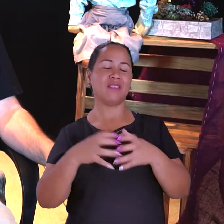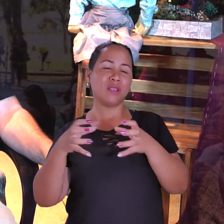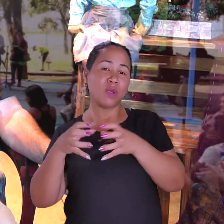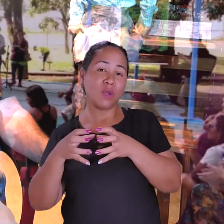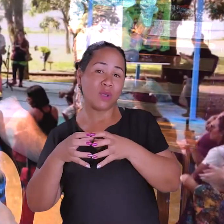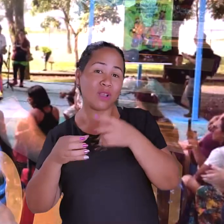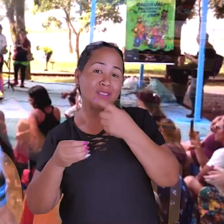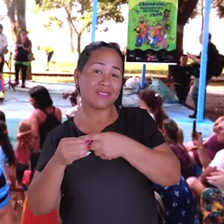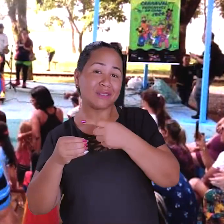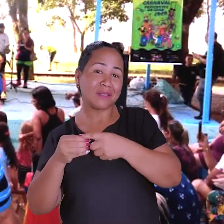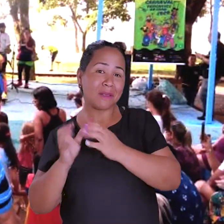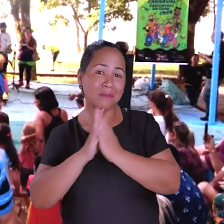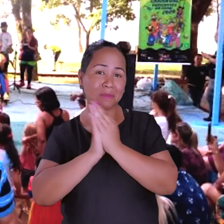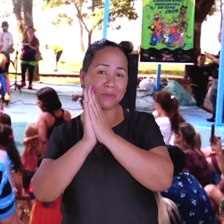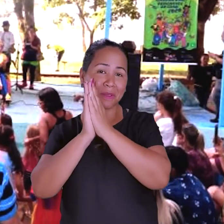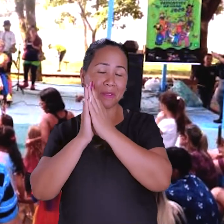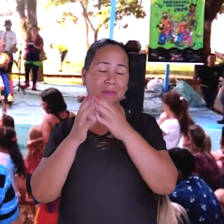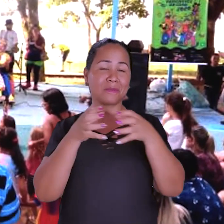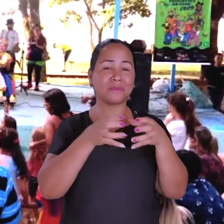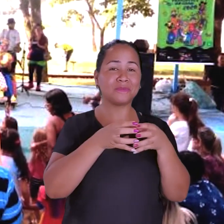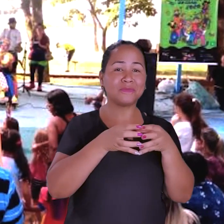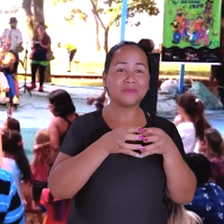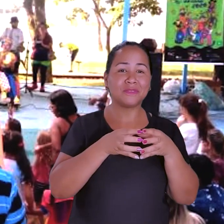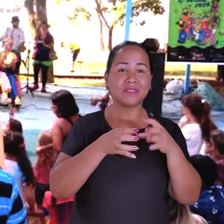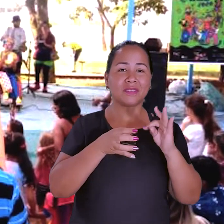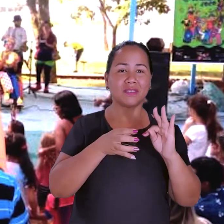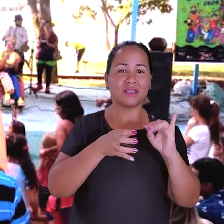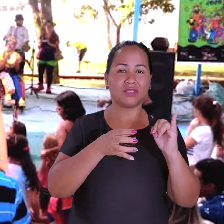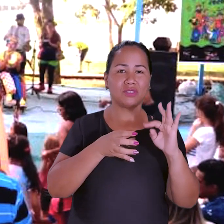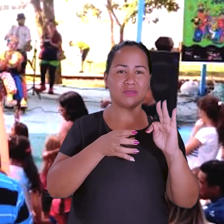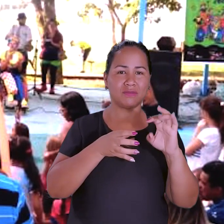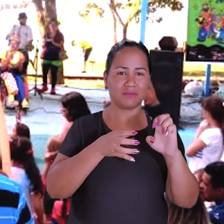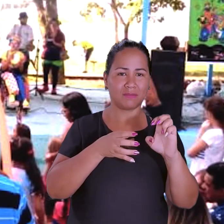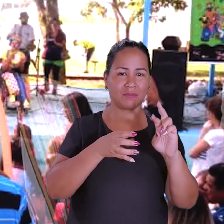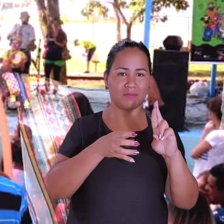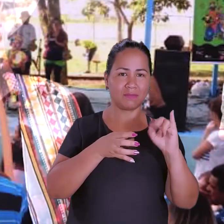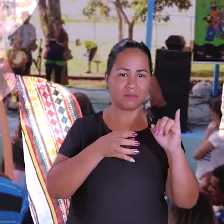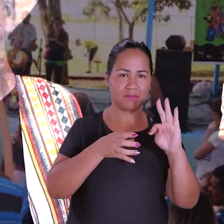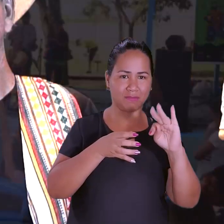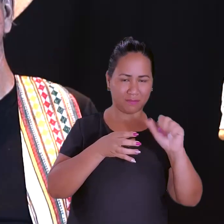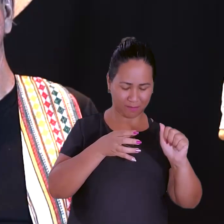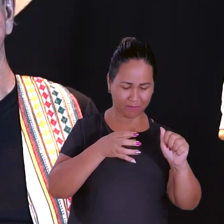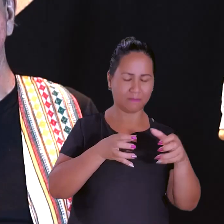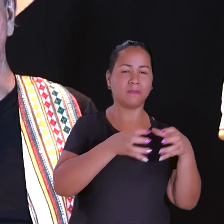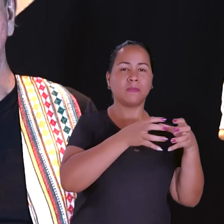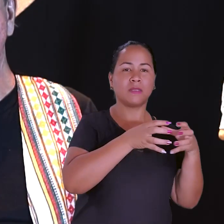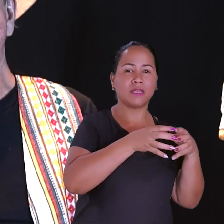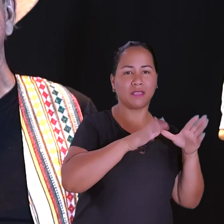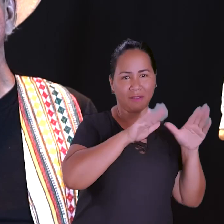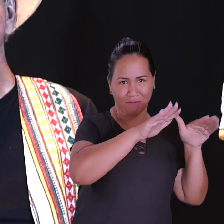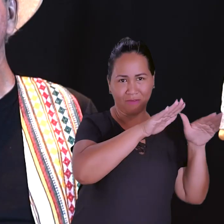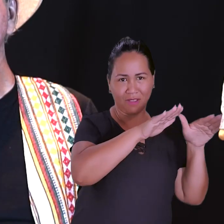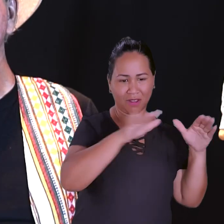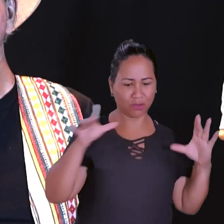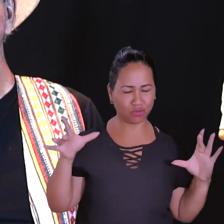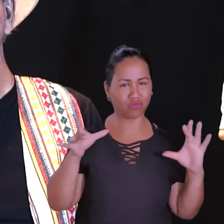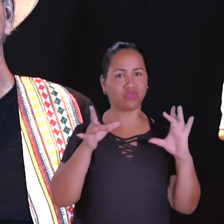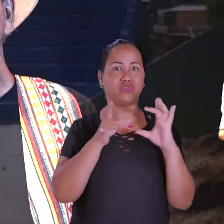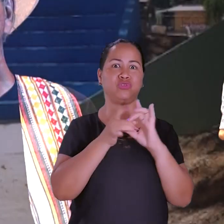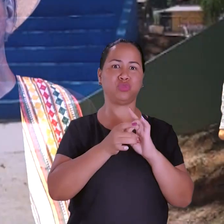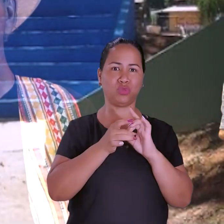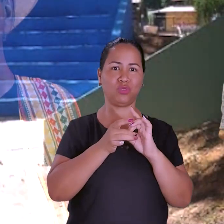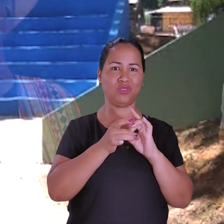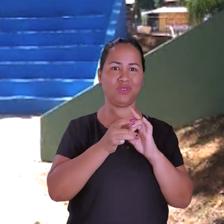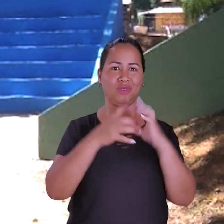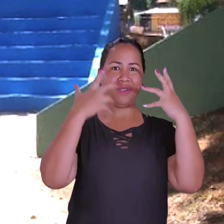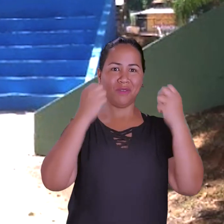Bonecos, a Titeritá e a Voar. Nós nos reunimos e vimos que aquele espaço ali daria para fazer um teatro, porque ali já